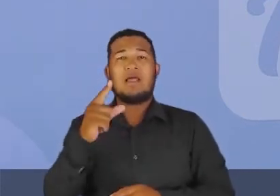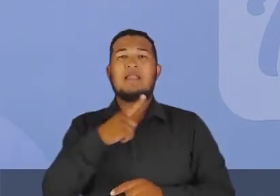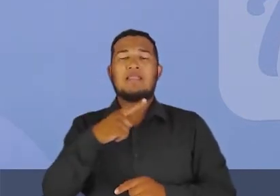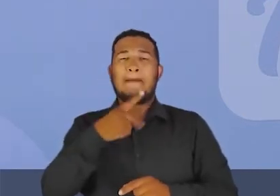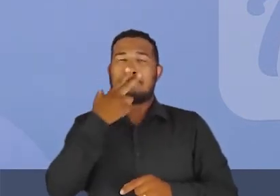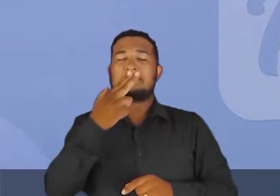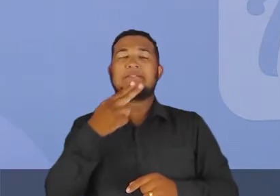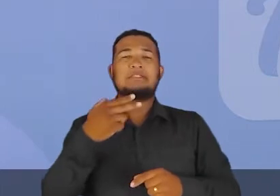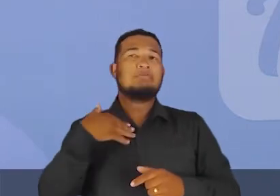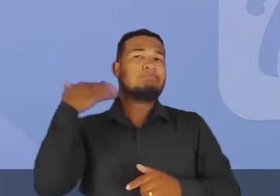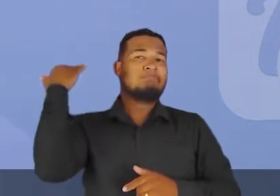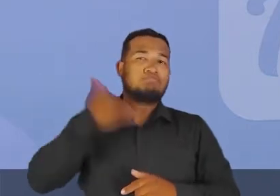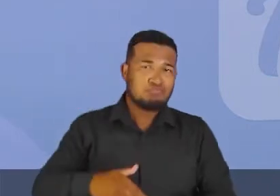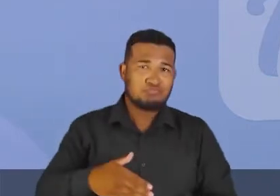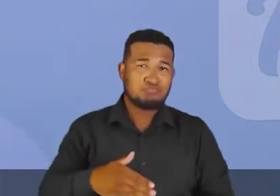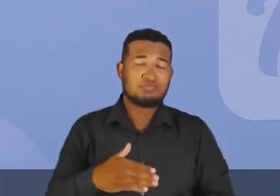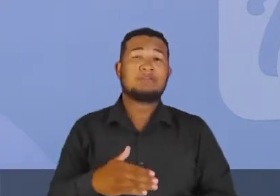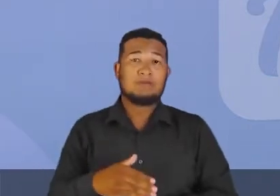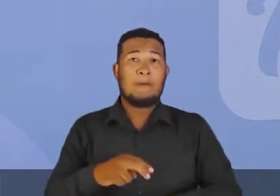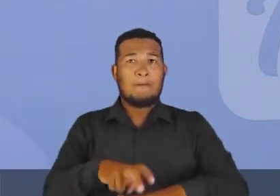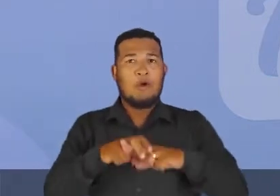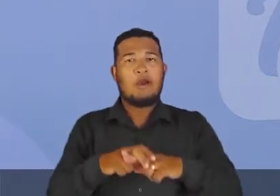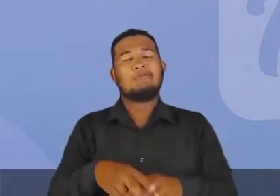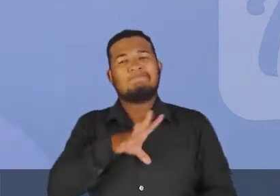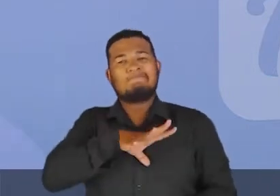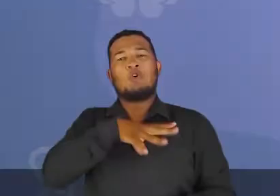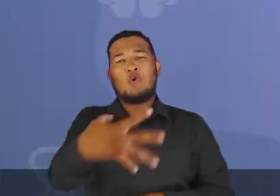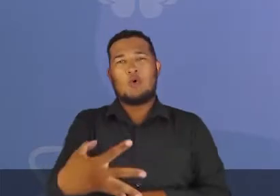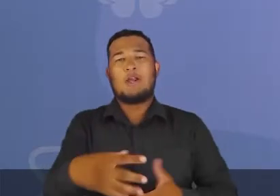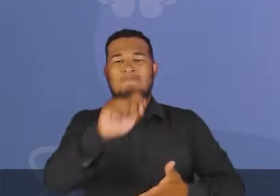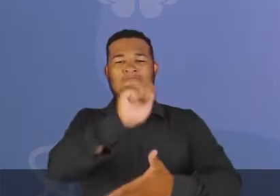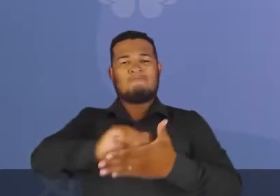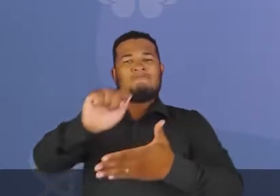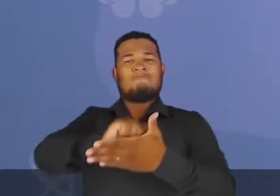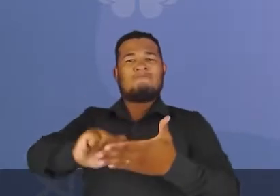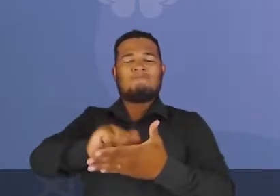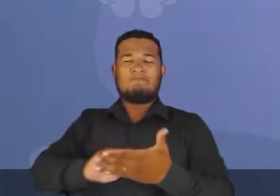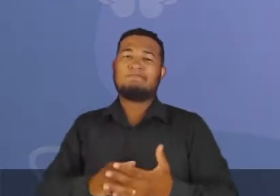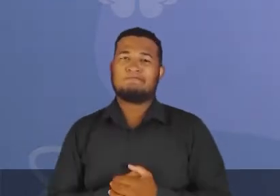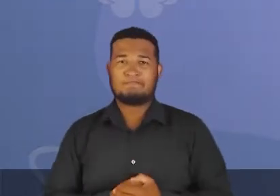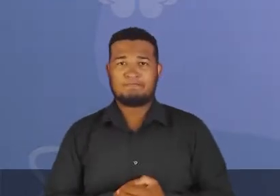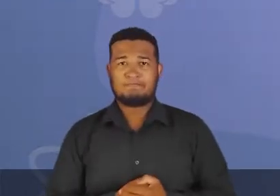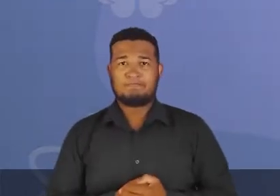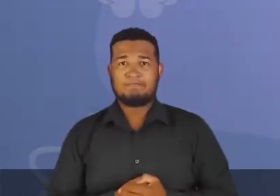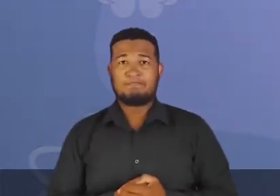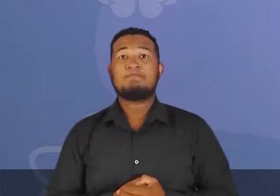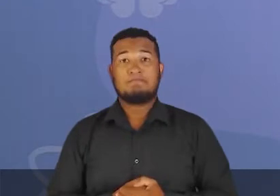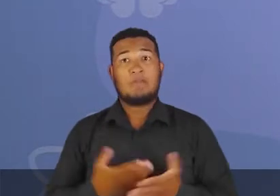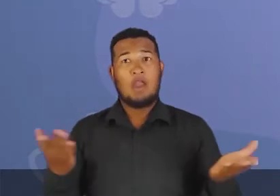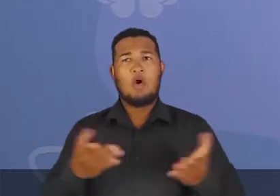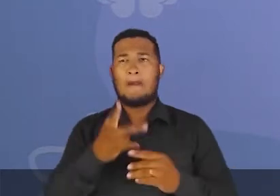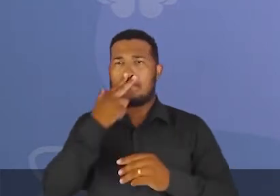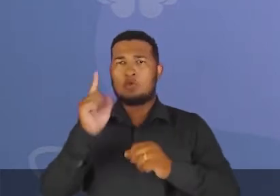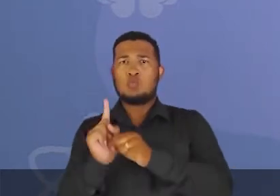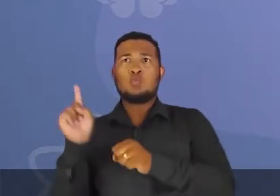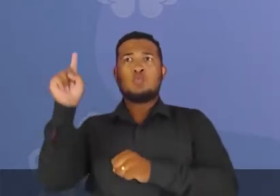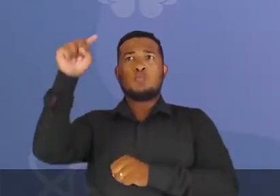guilhotina e pagou pela sua ousadia. Então, agora, pessoal, nós vamos dar um salto histórico